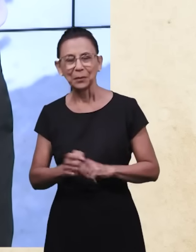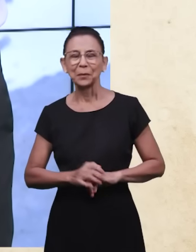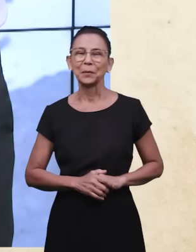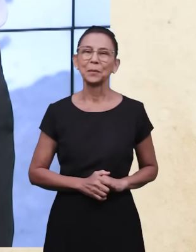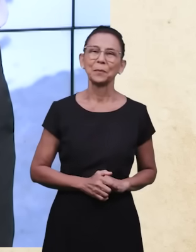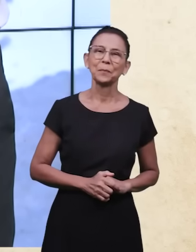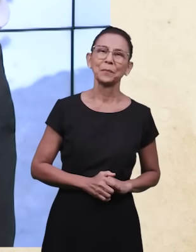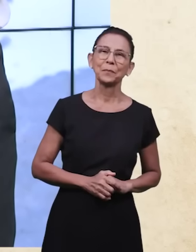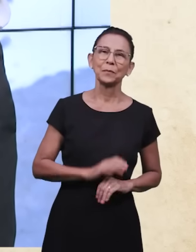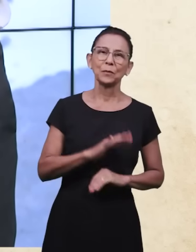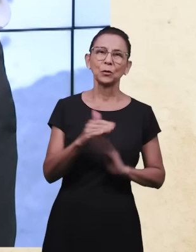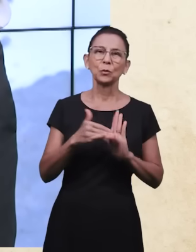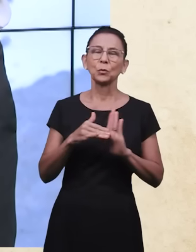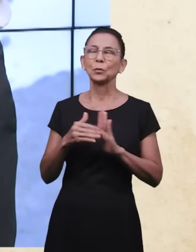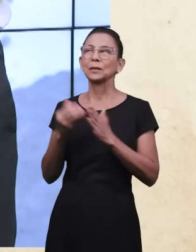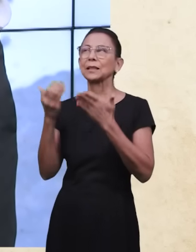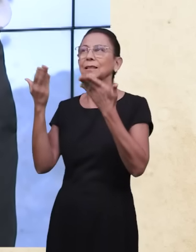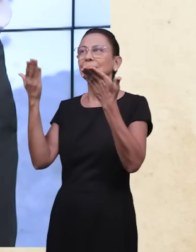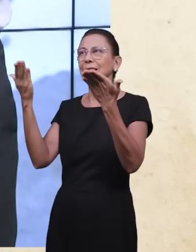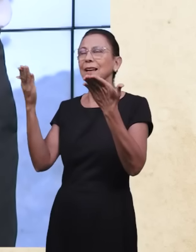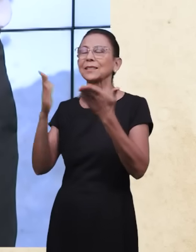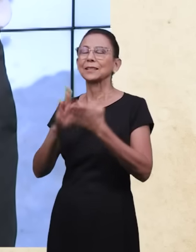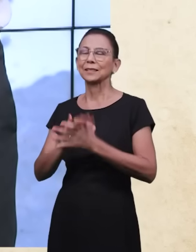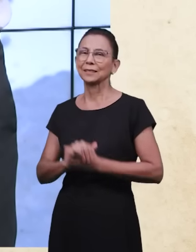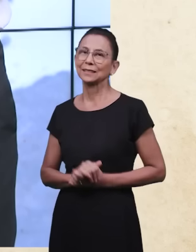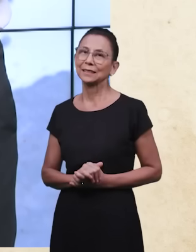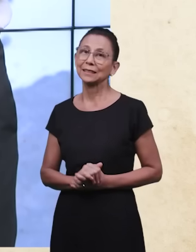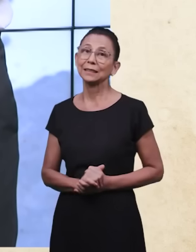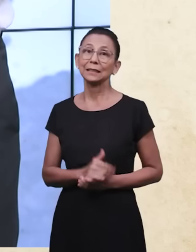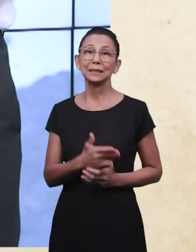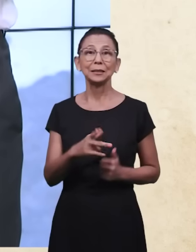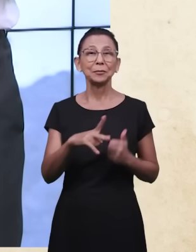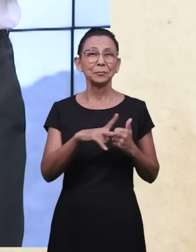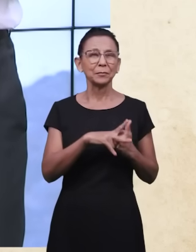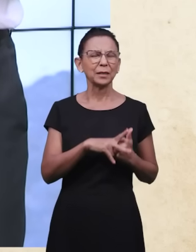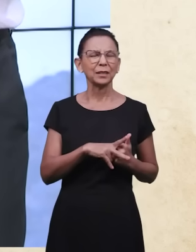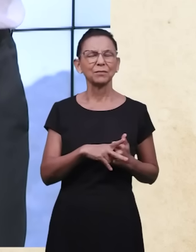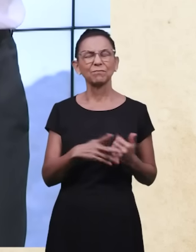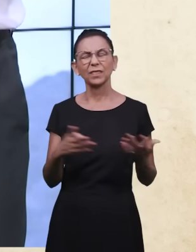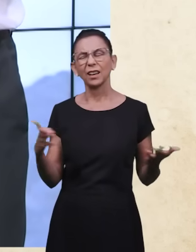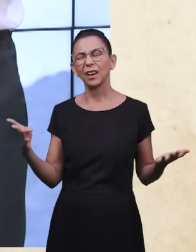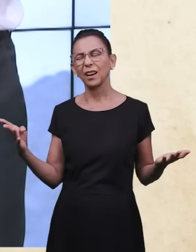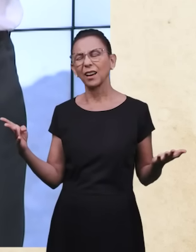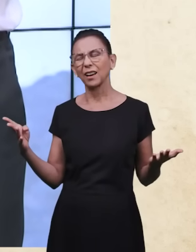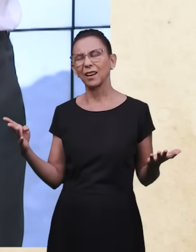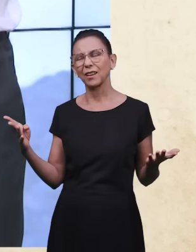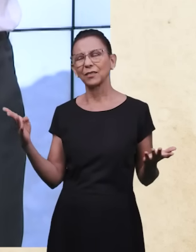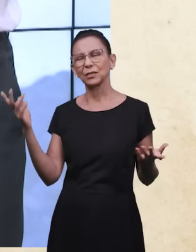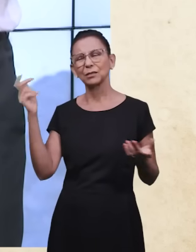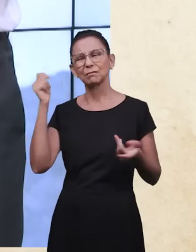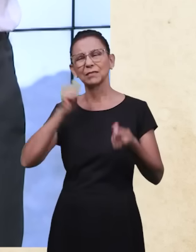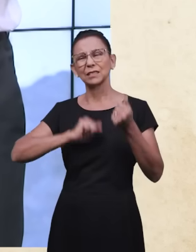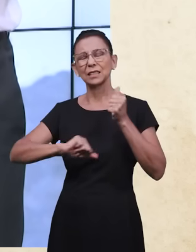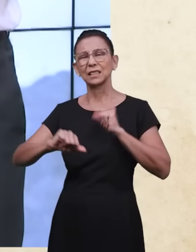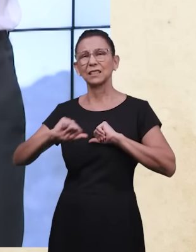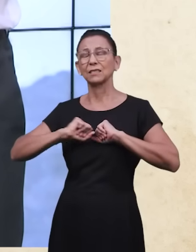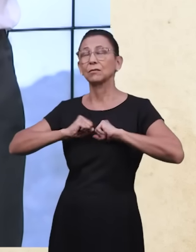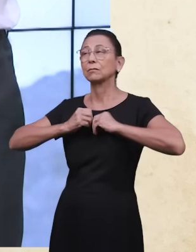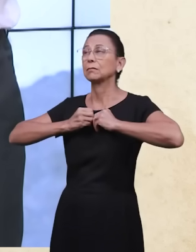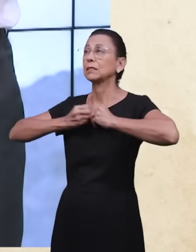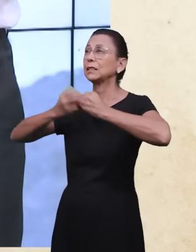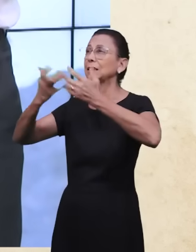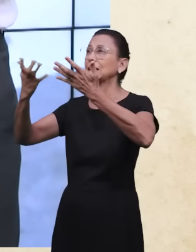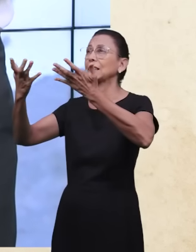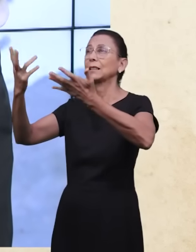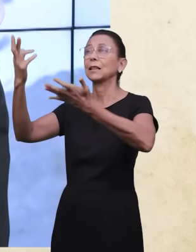Senhor. E aí Pedro agora vem transformado, lançando sobre ele toda a vossa ansiedade.